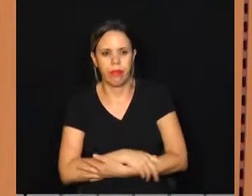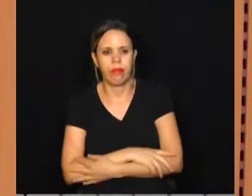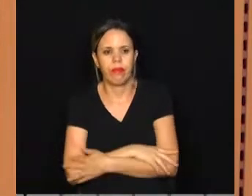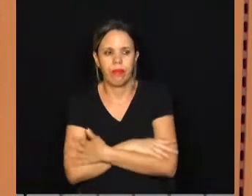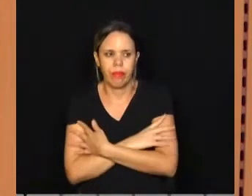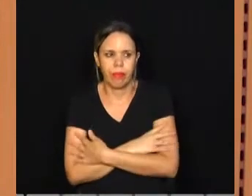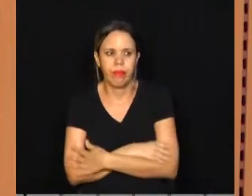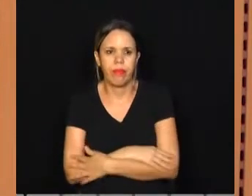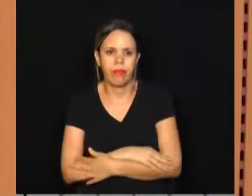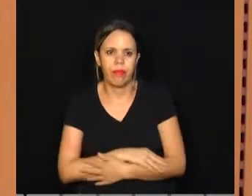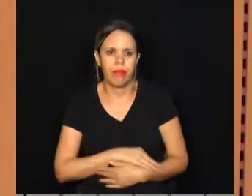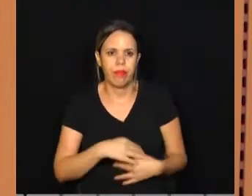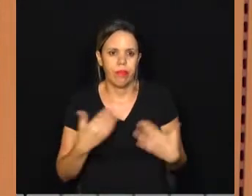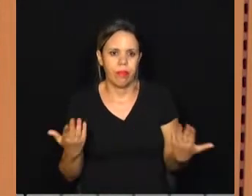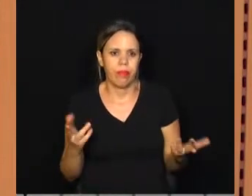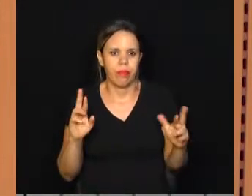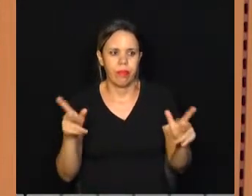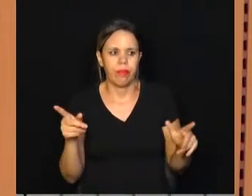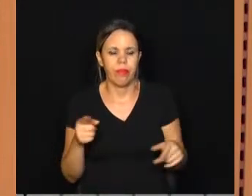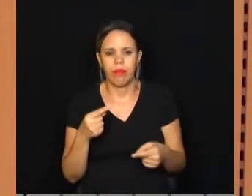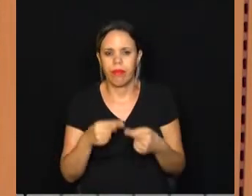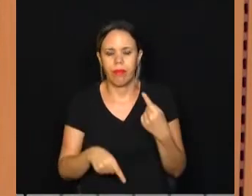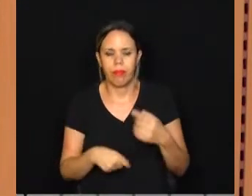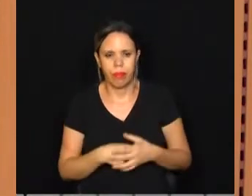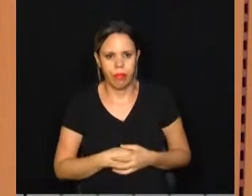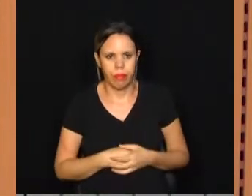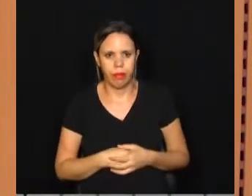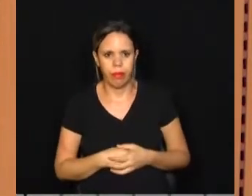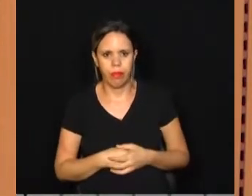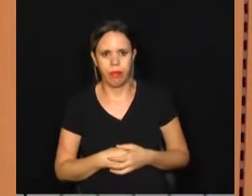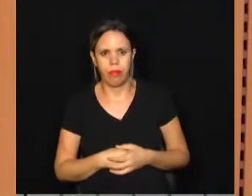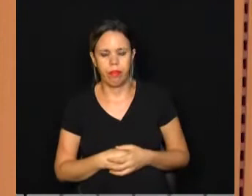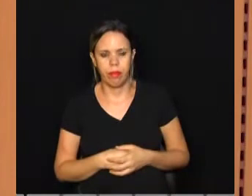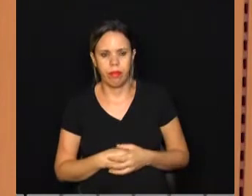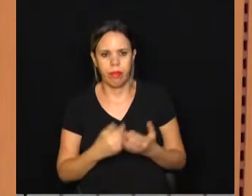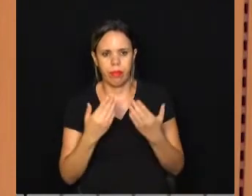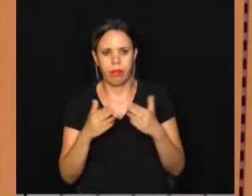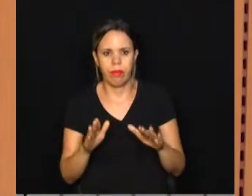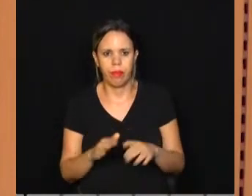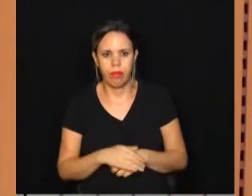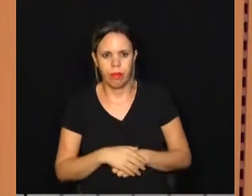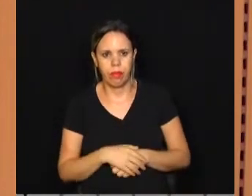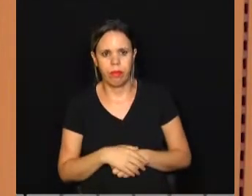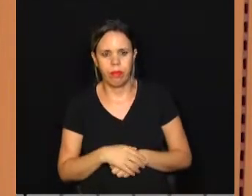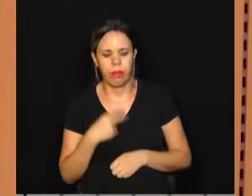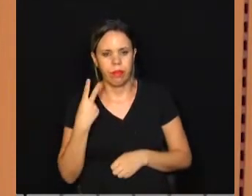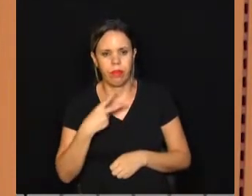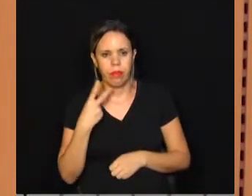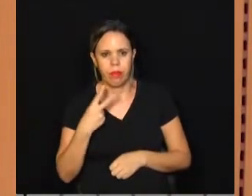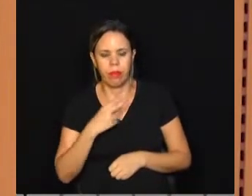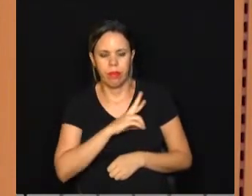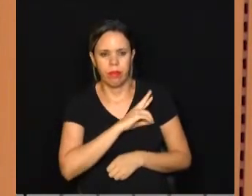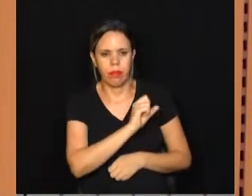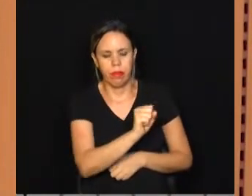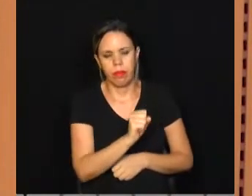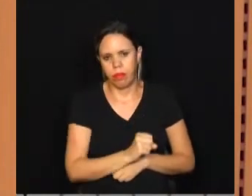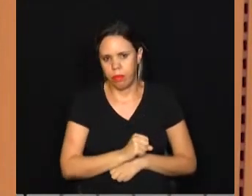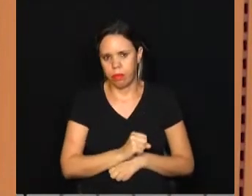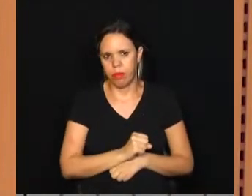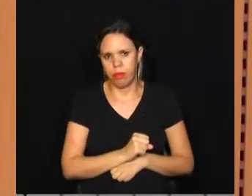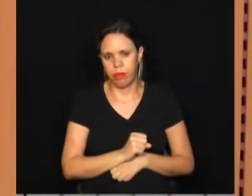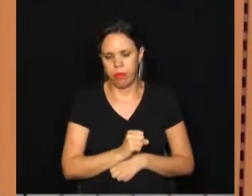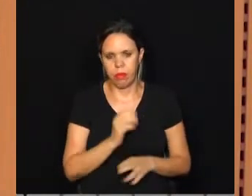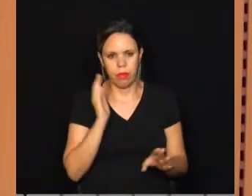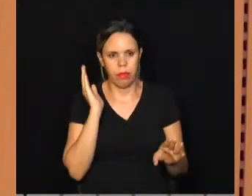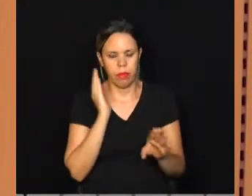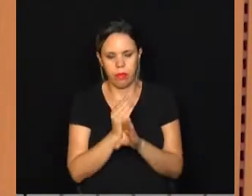situação totalmente descabida. Eu vou abrir aqui para o vereador Rossini, enquanto eu